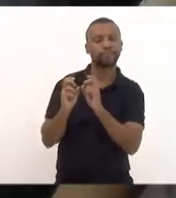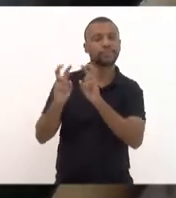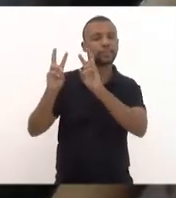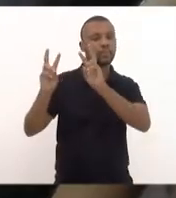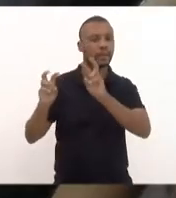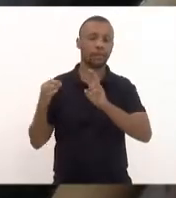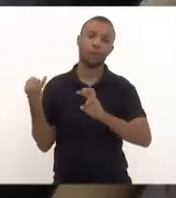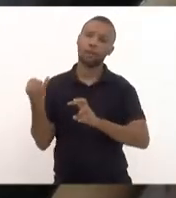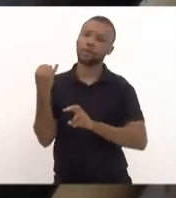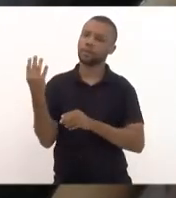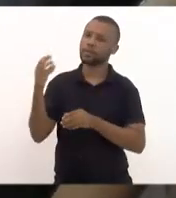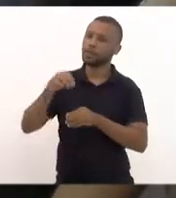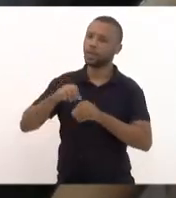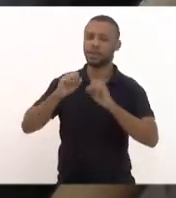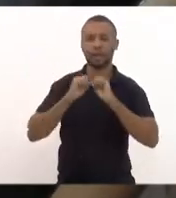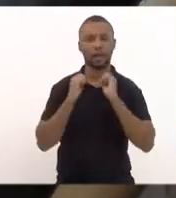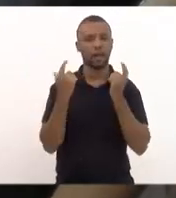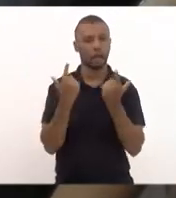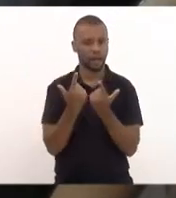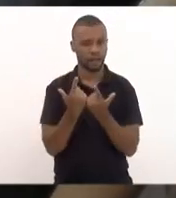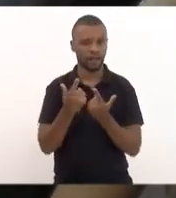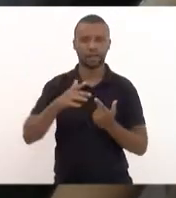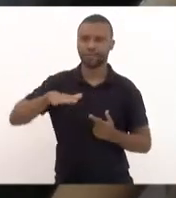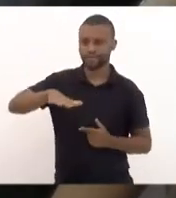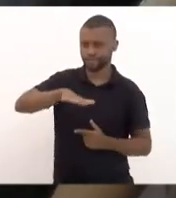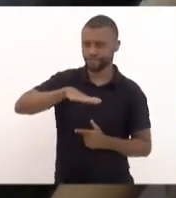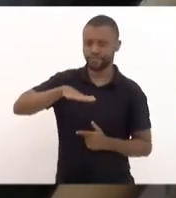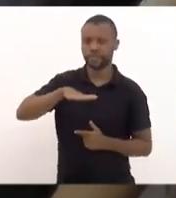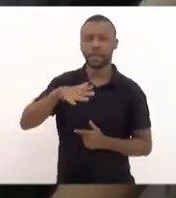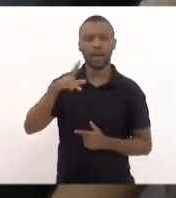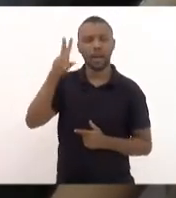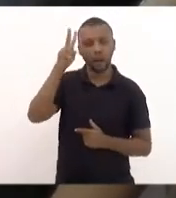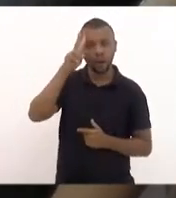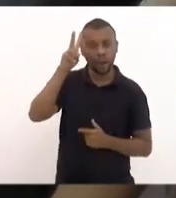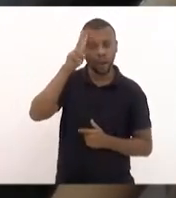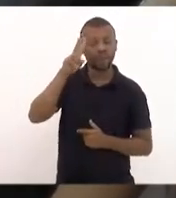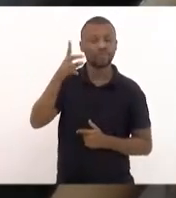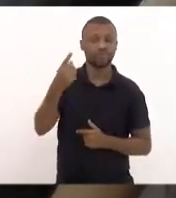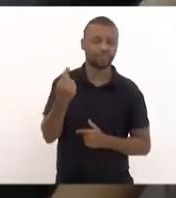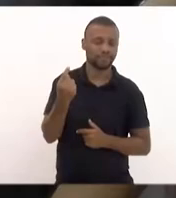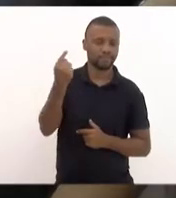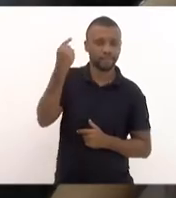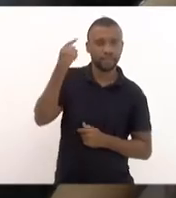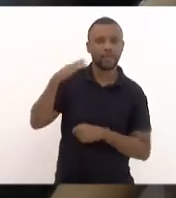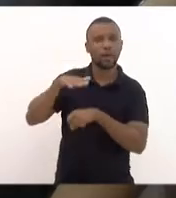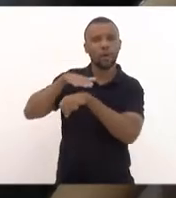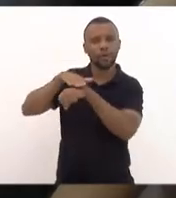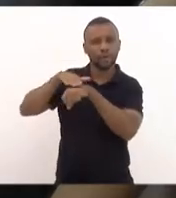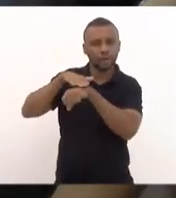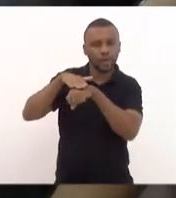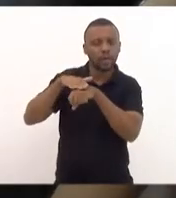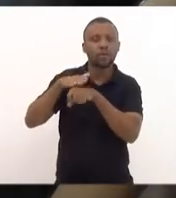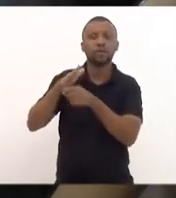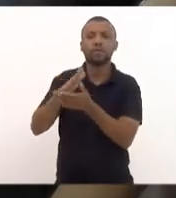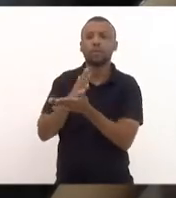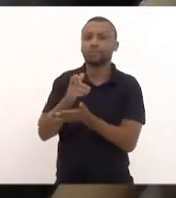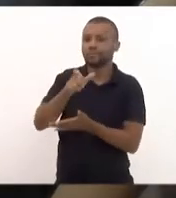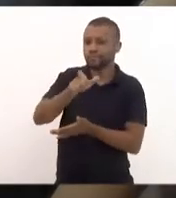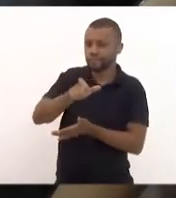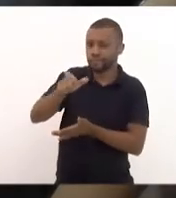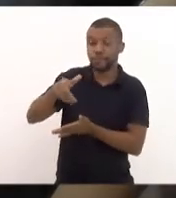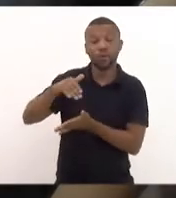na Alerj. Eu me lembro, uma vez conversando com Júlio Bueno, foi secretário de Desenvolvimento